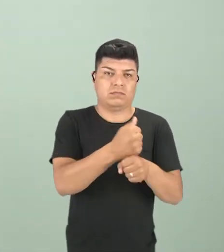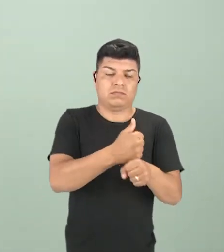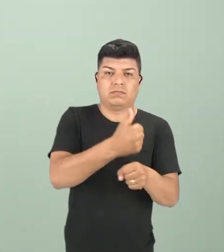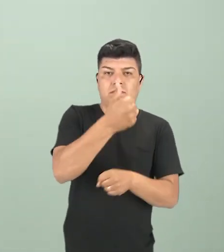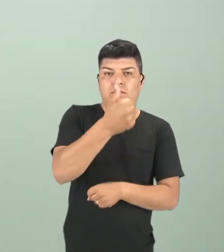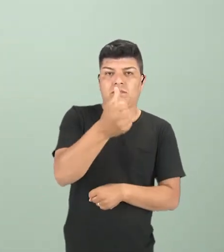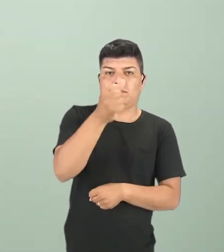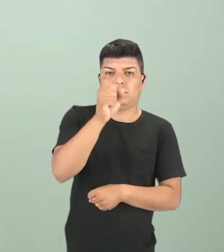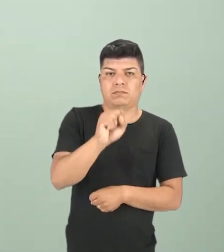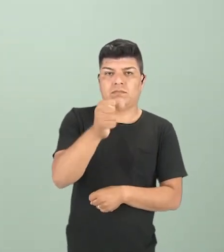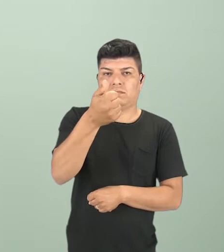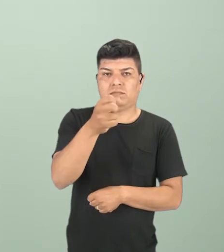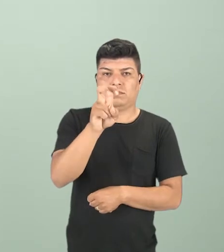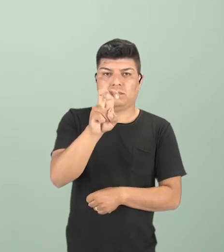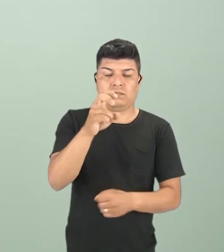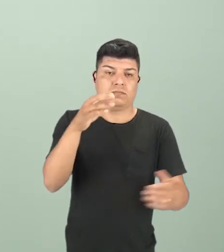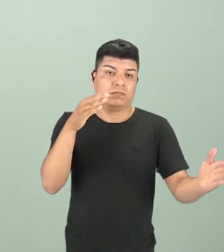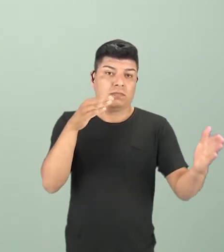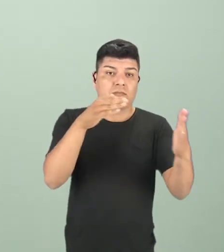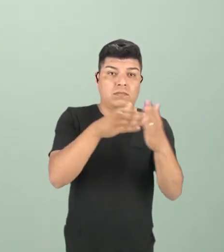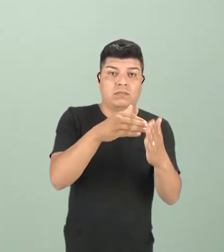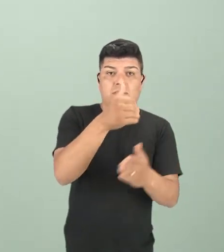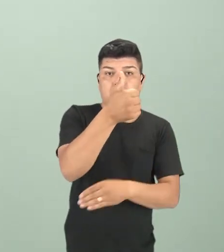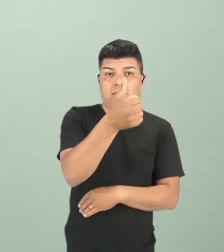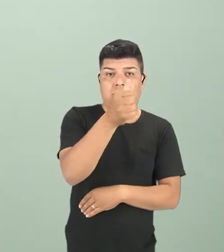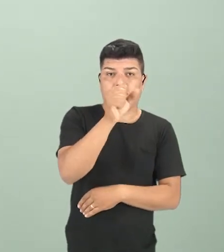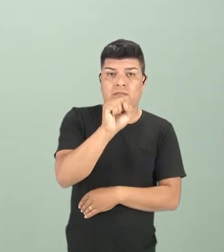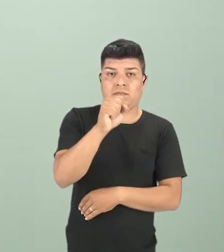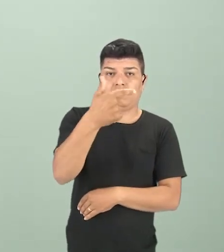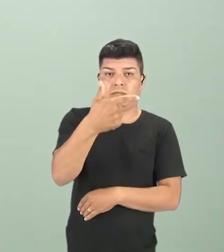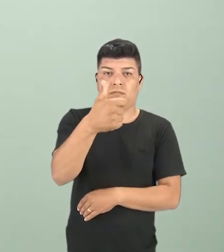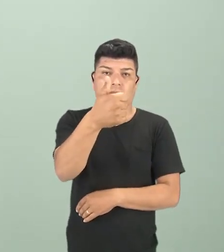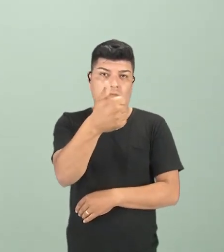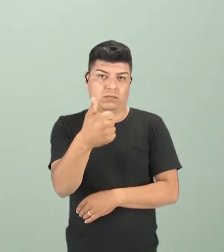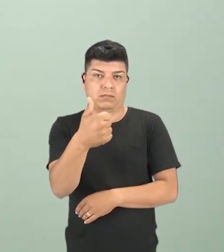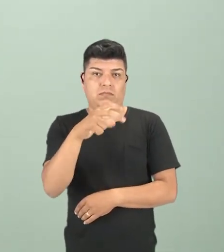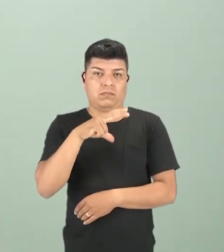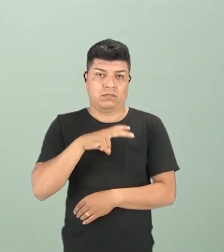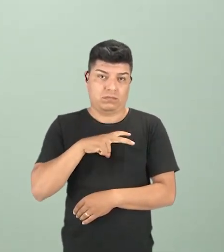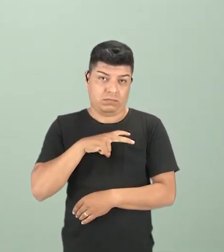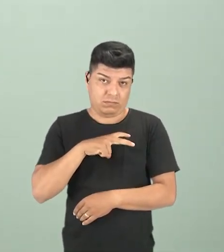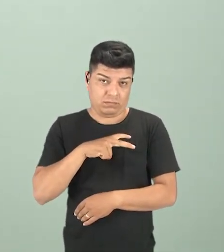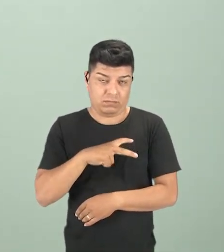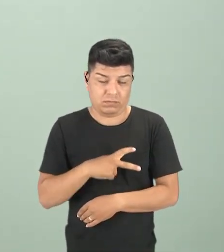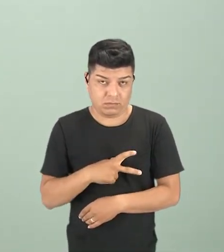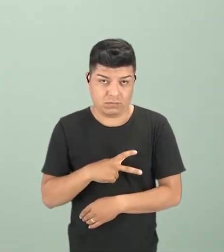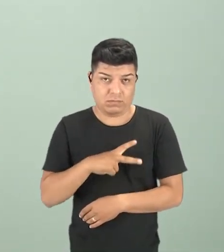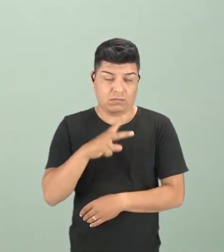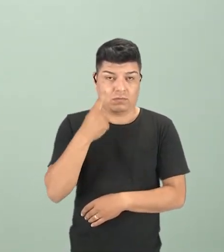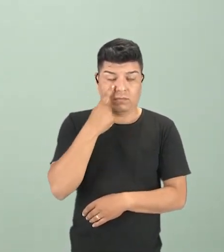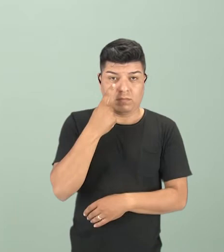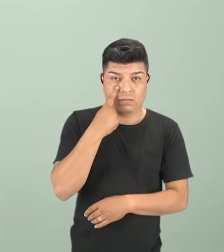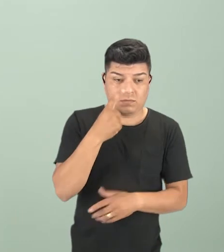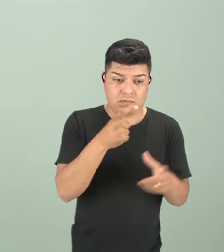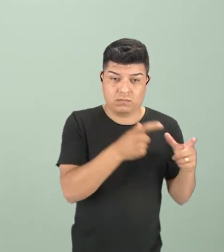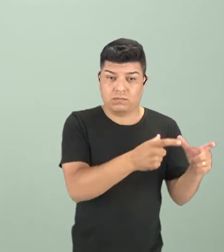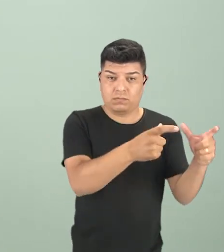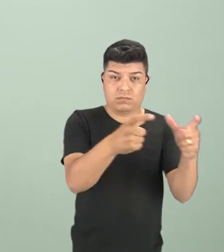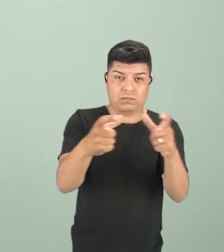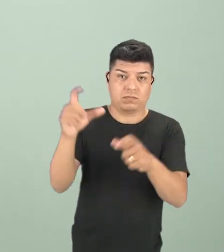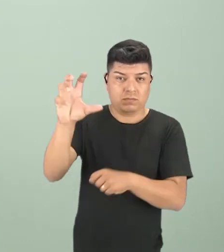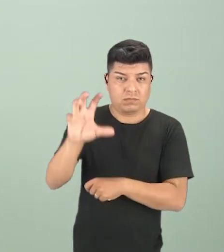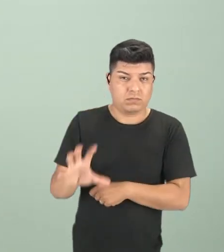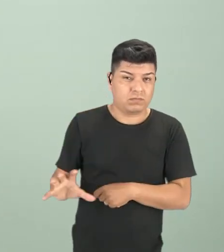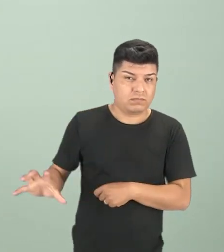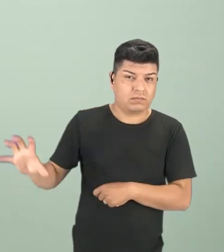a 1821, Portugal já começa a passar pelo processo de reaver os poderes sobre os seus territórios. E,